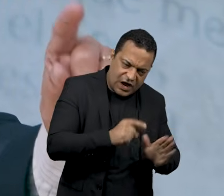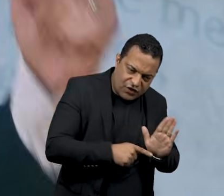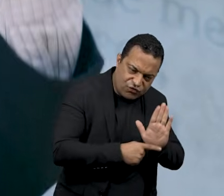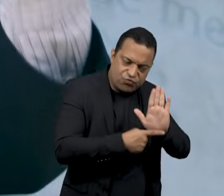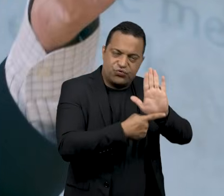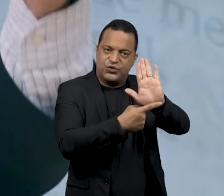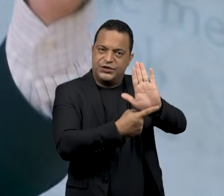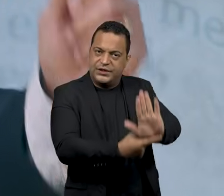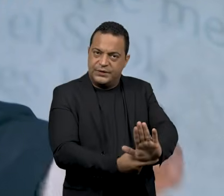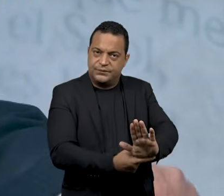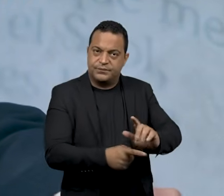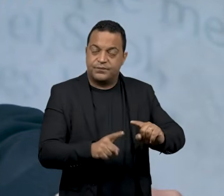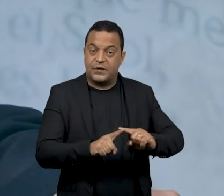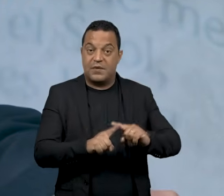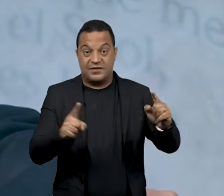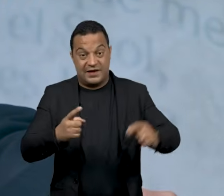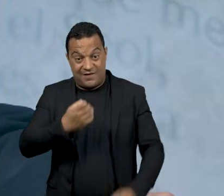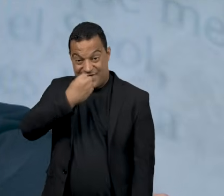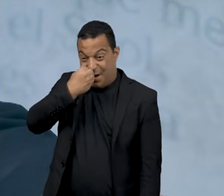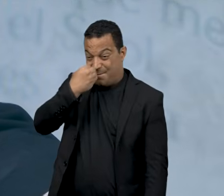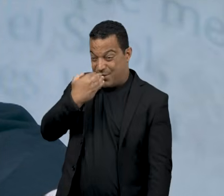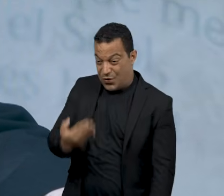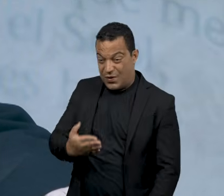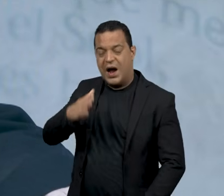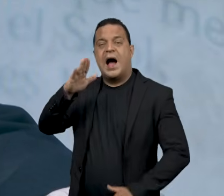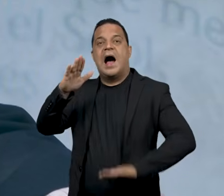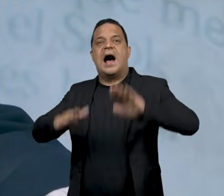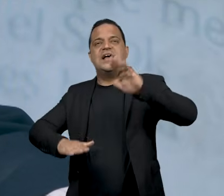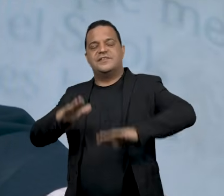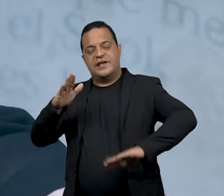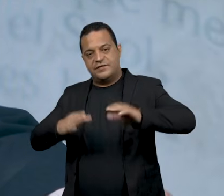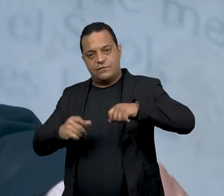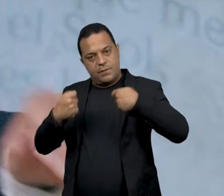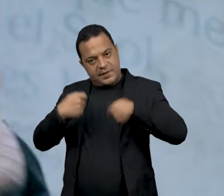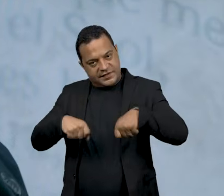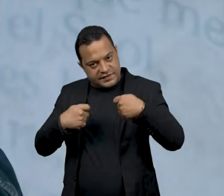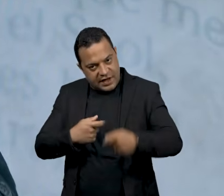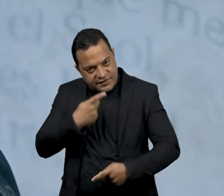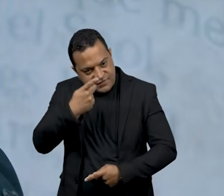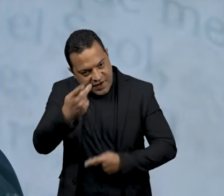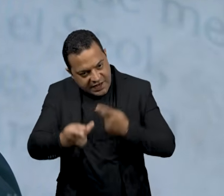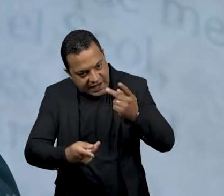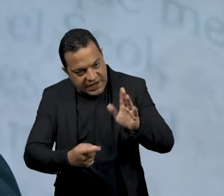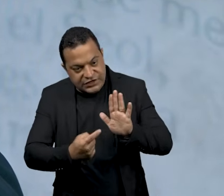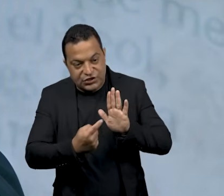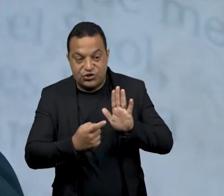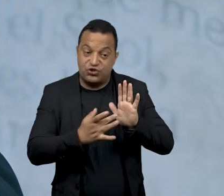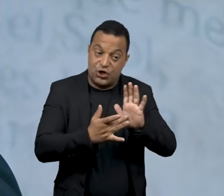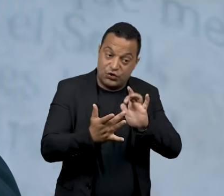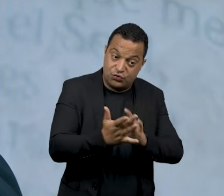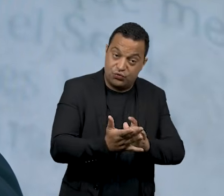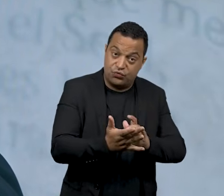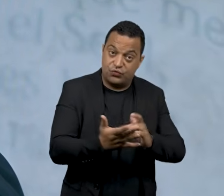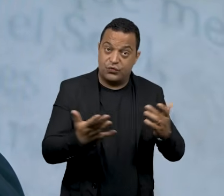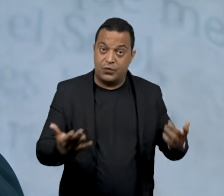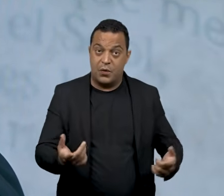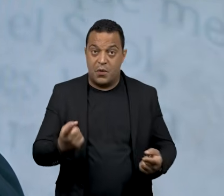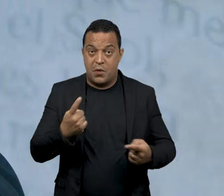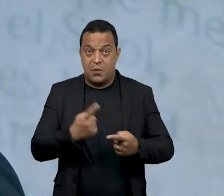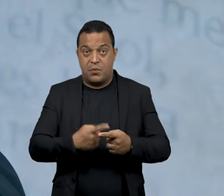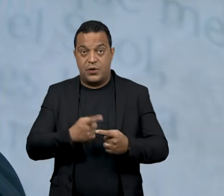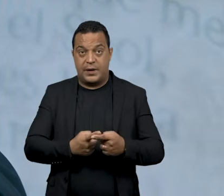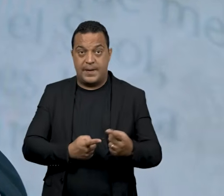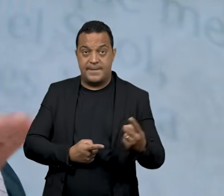eu também vou precisar falar de Jesus para você. Ela não estava anulando o que ela aprendeu na sua